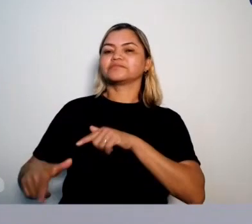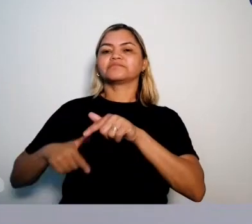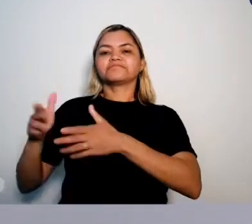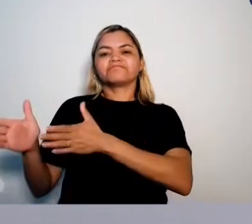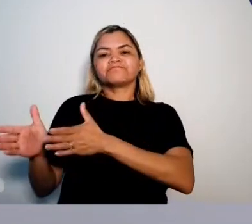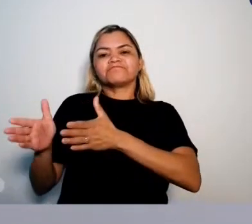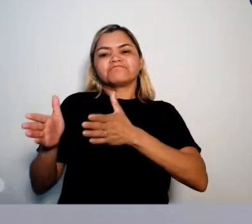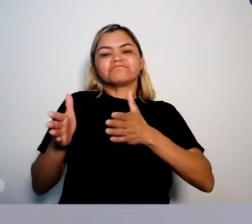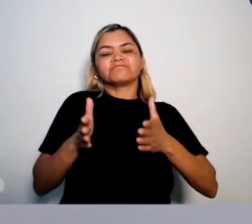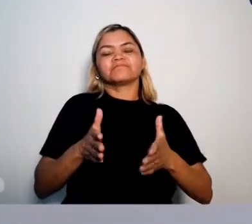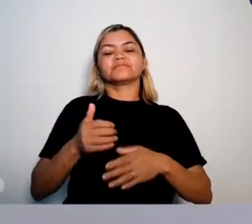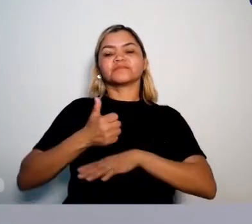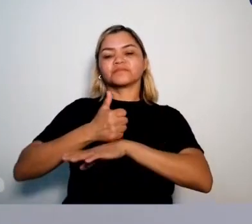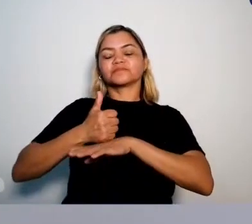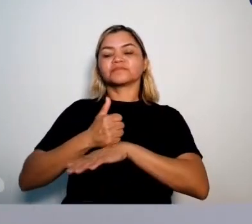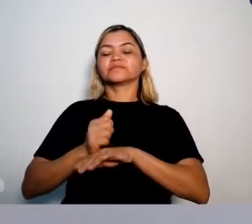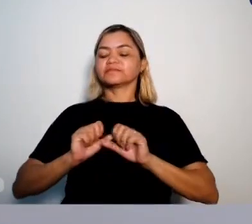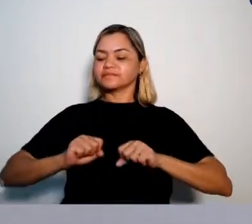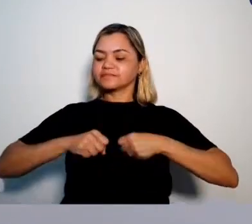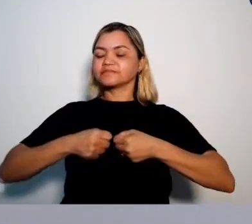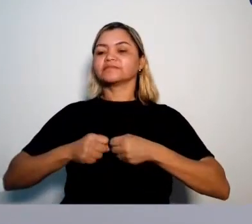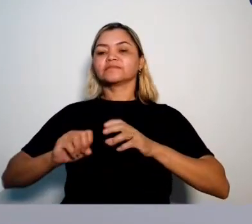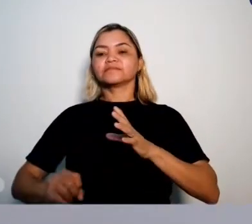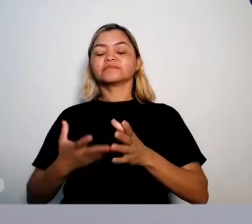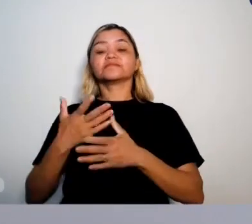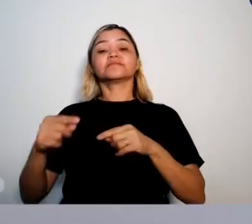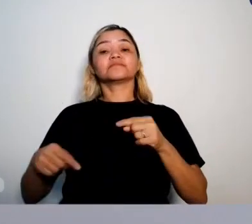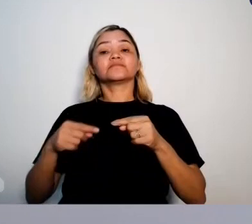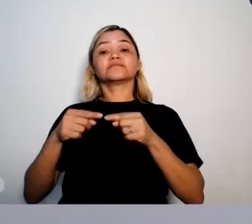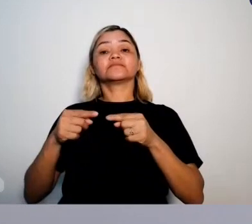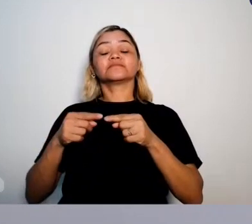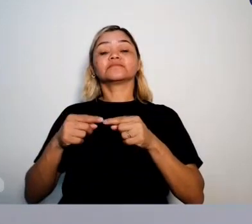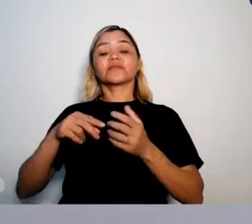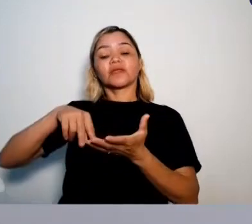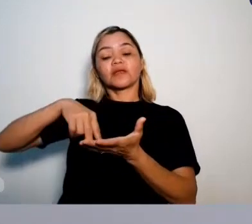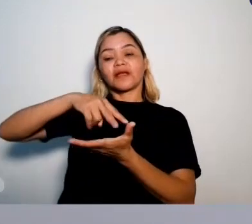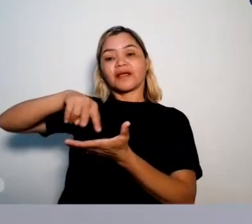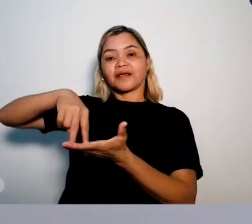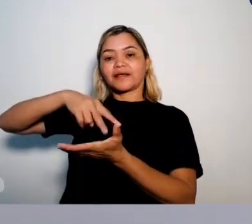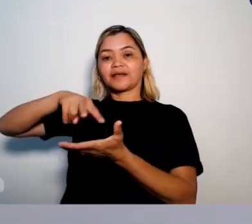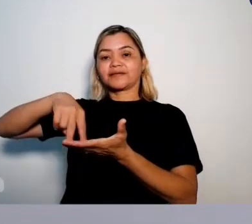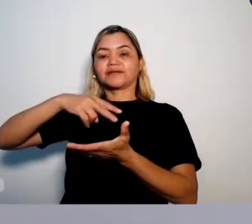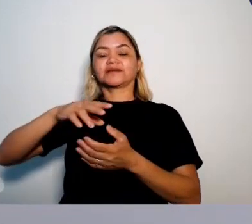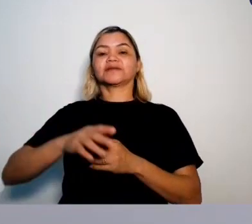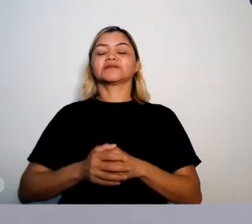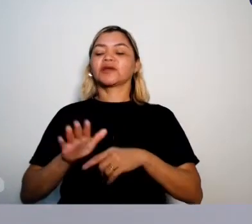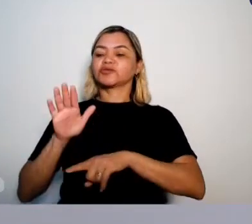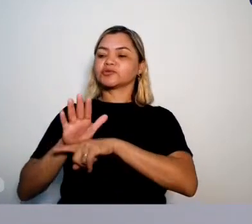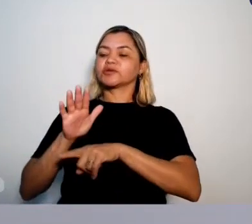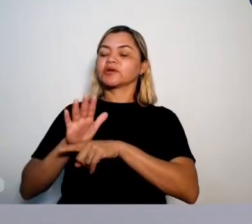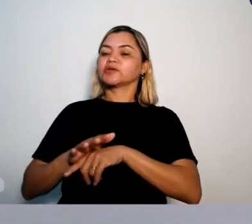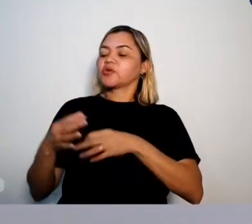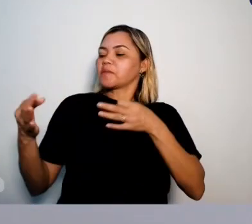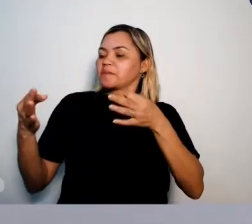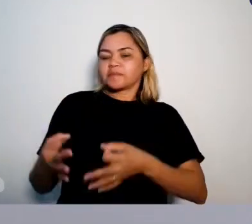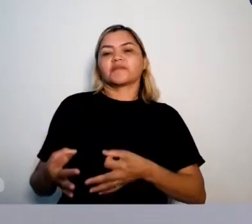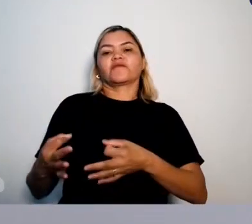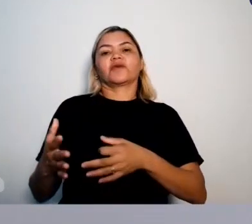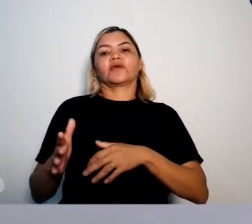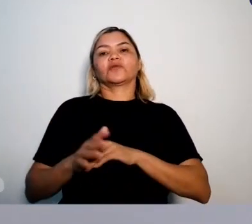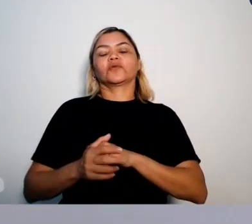em atividades e eventos relacionados à dança, contribuindo de maneira efetiva para